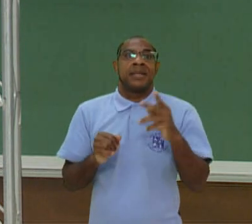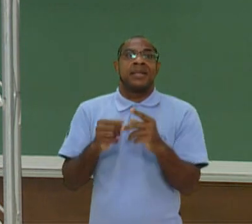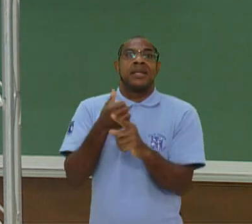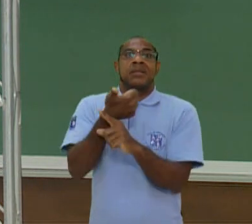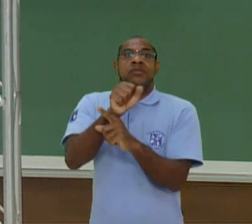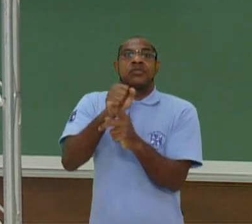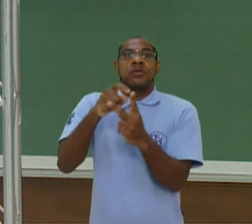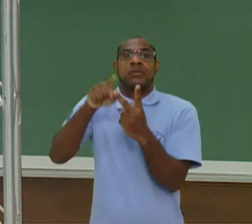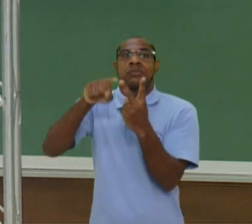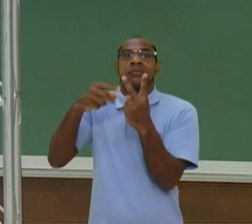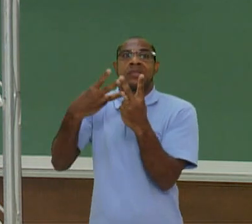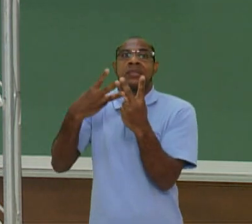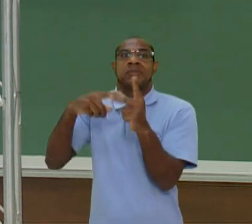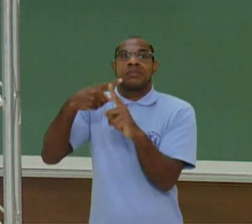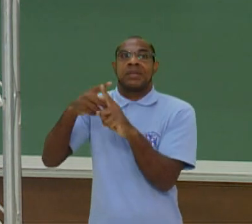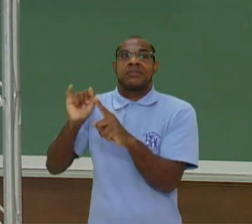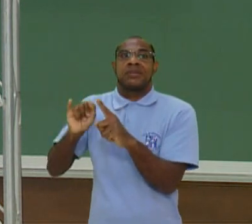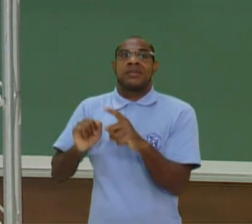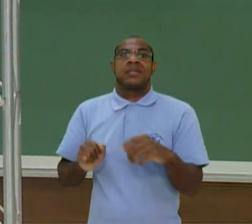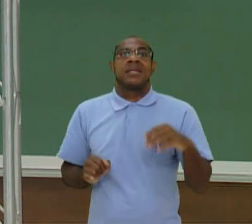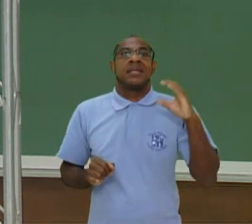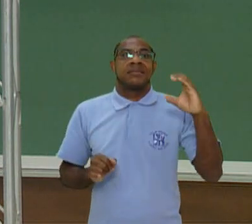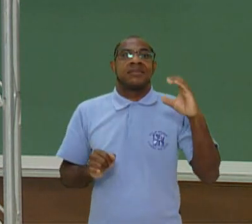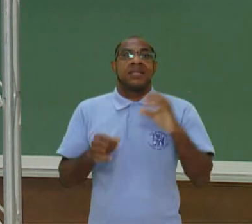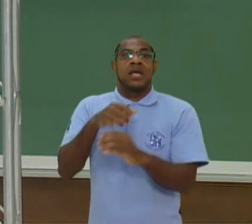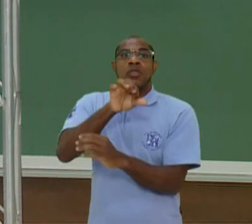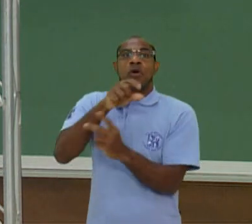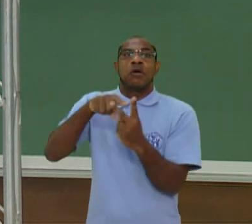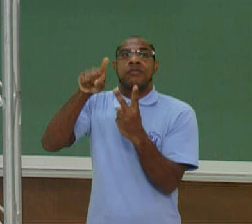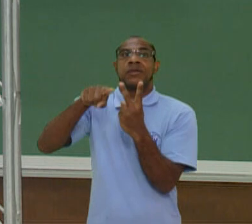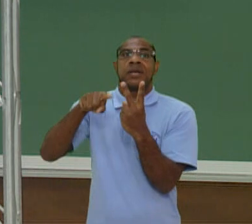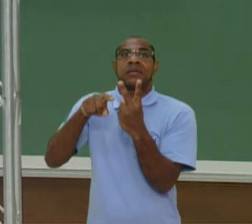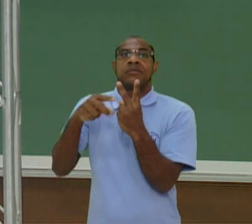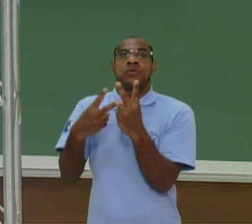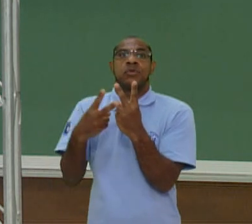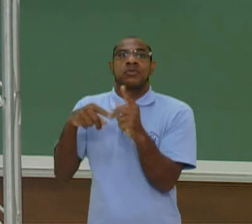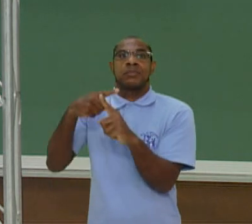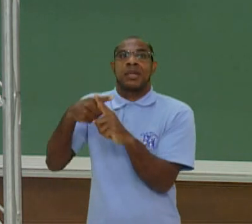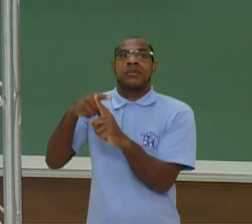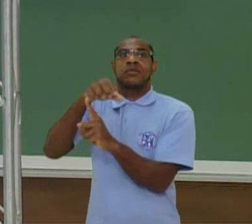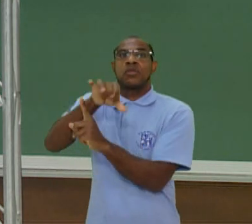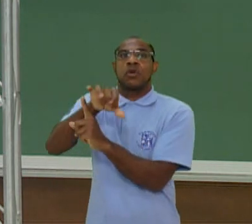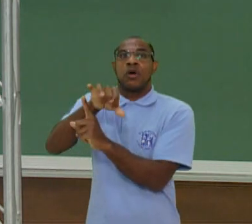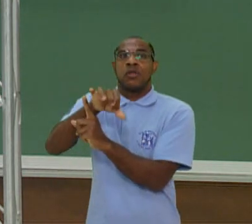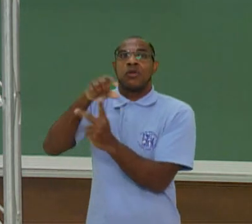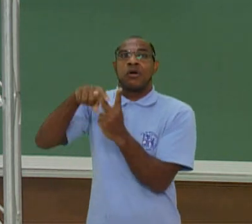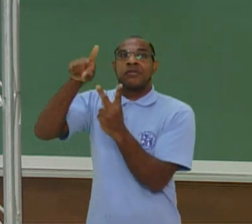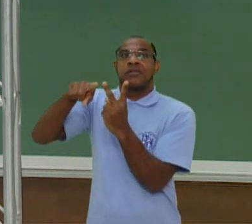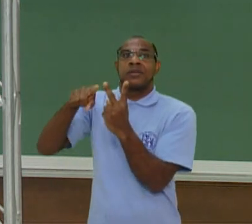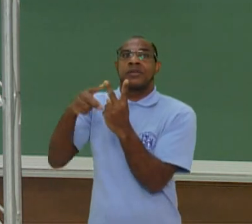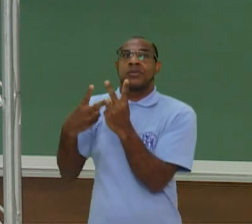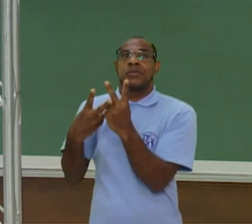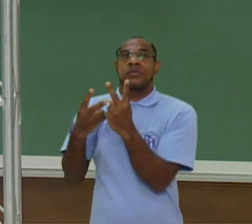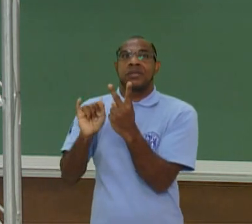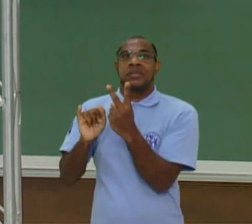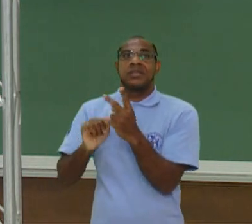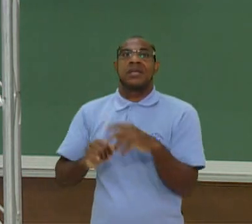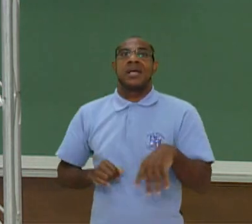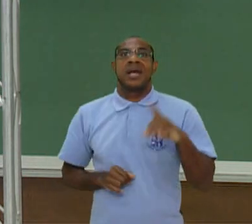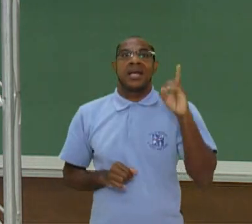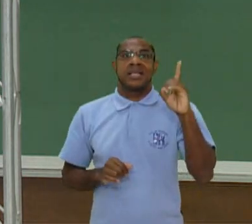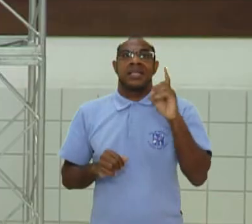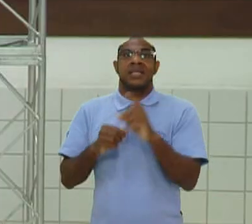9 raiz de 2 mais 9 raiz de 2i, AD, 9 raiz de 2i e AE, 18 raiz de 2 mais